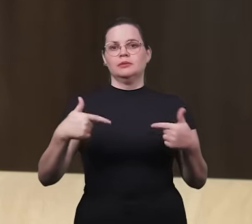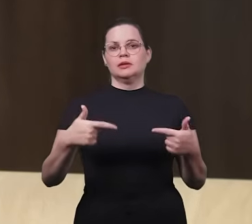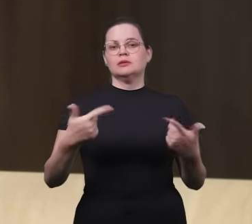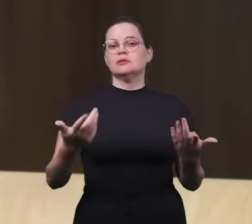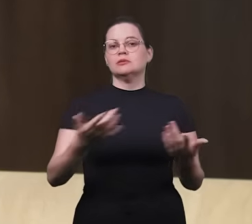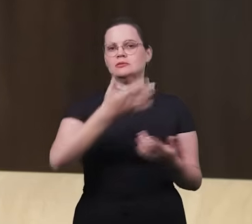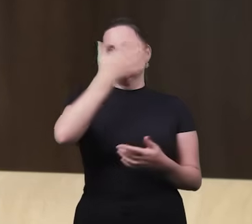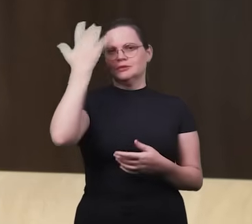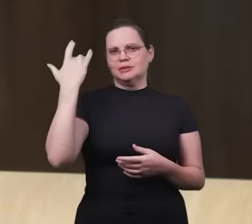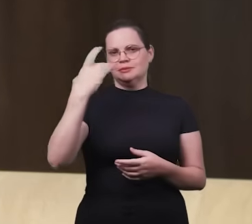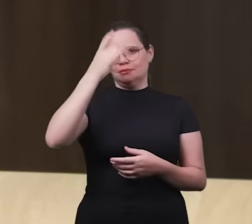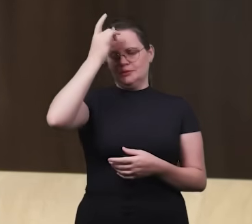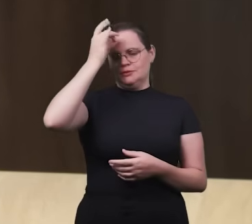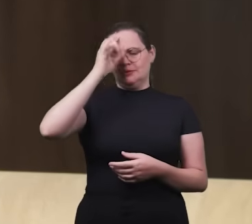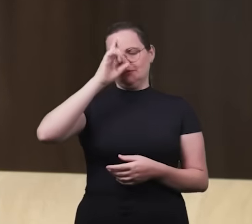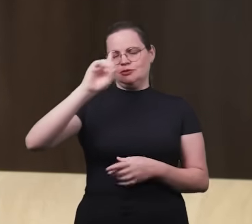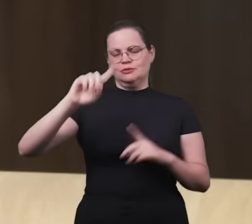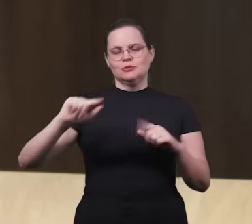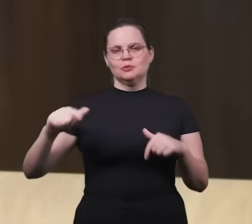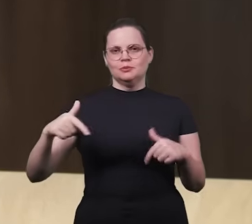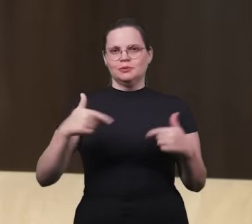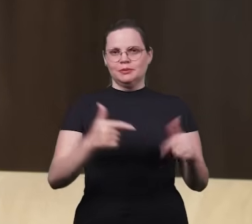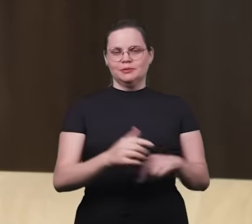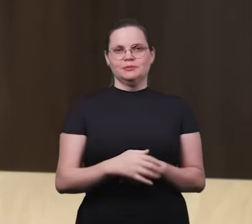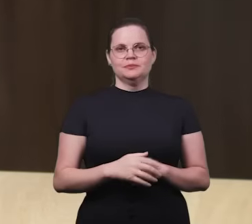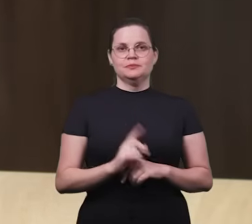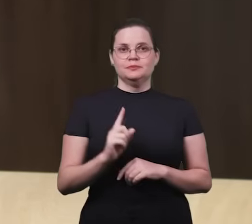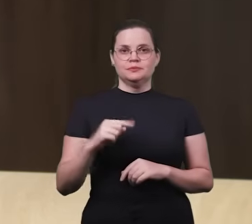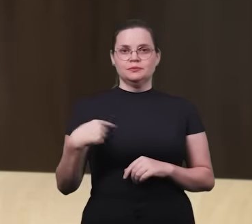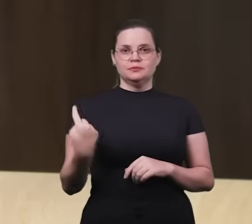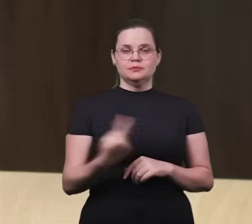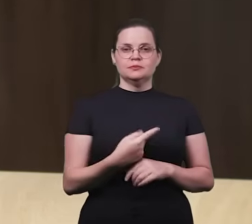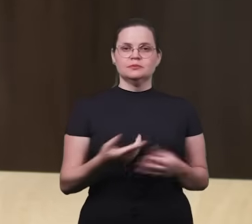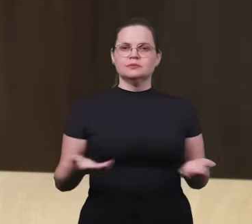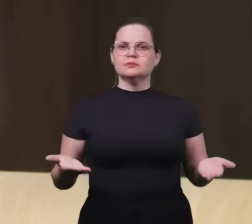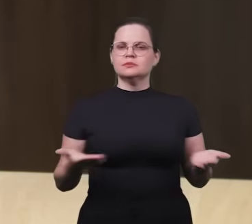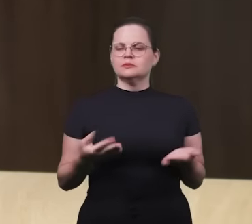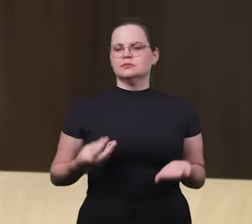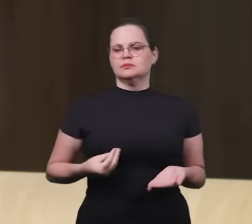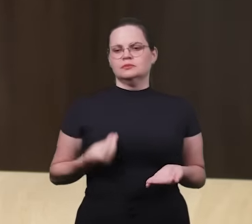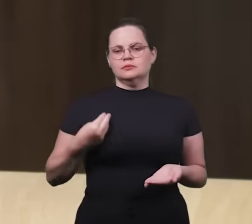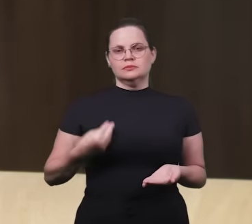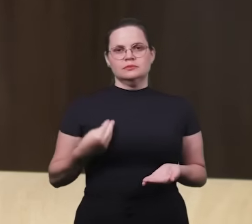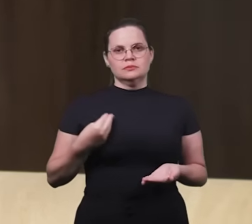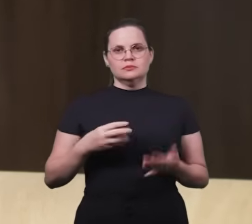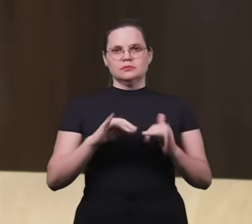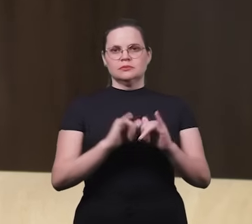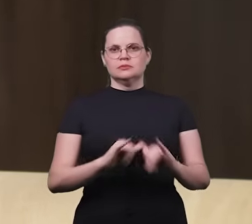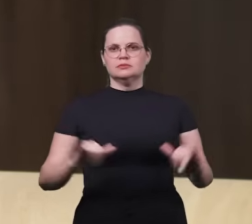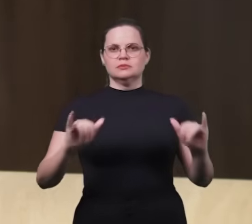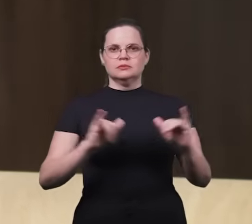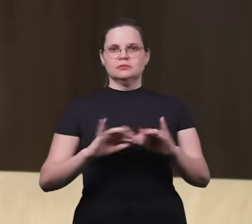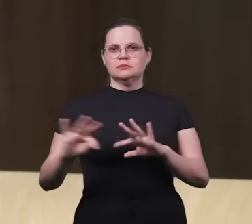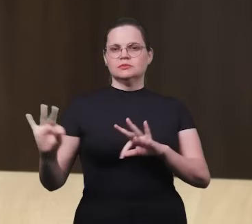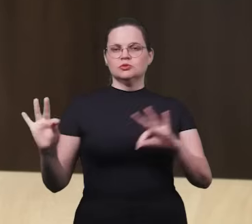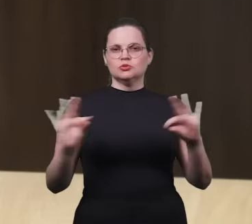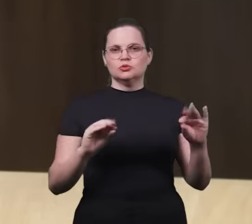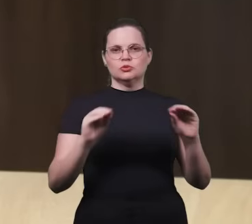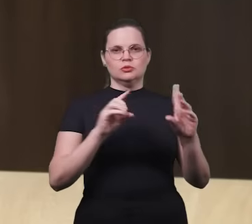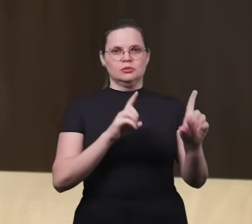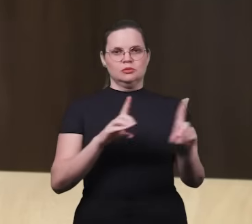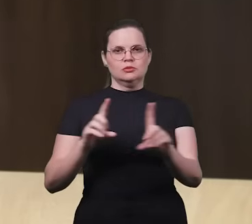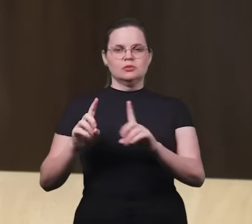o Espírito Santo de Deus. Hoje nós estamos aqui anunciando o Evangelho, anunciando o